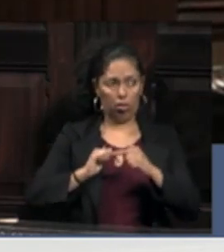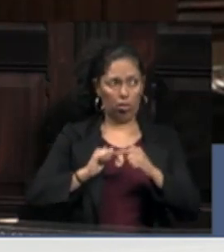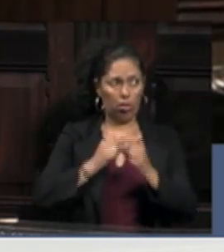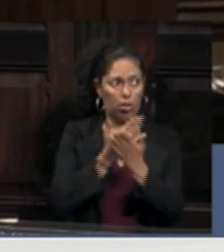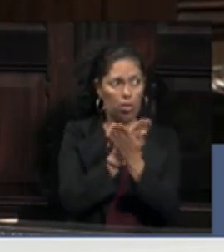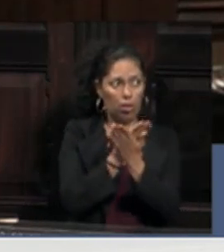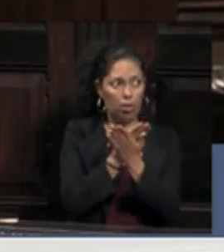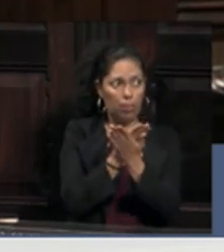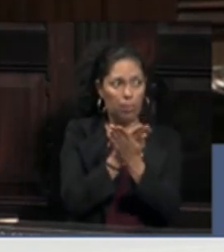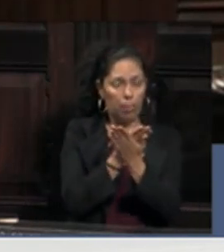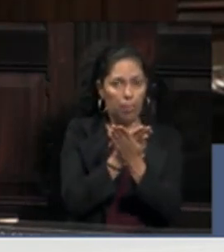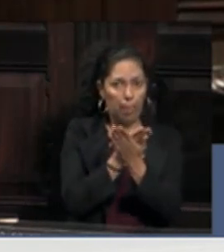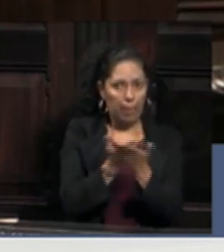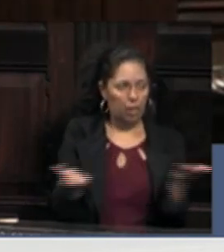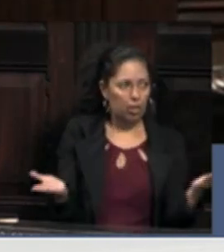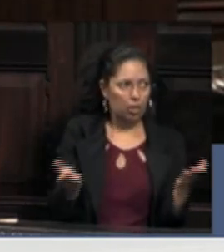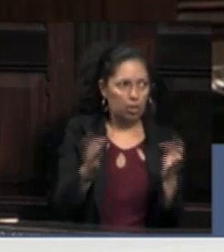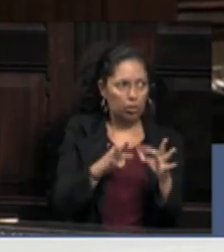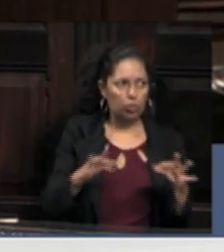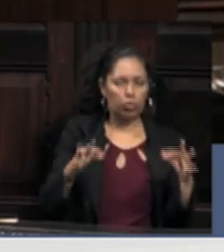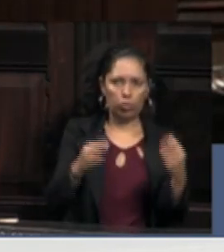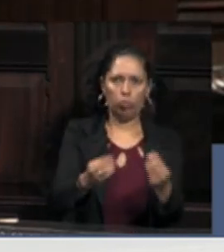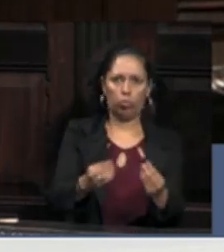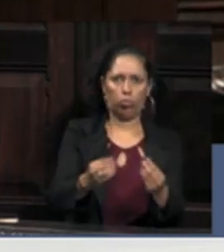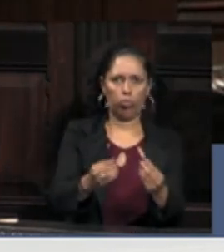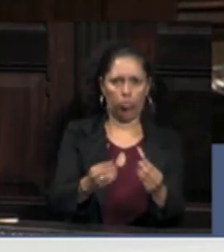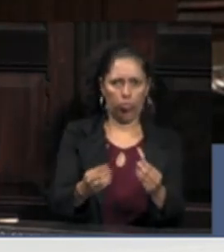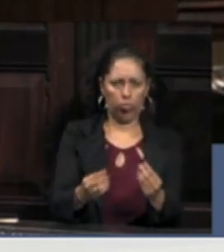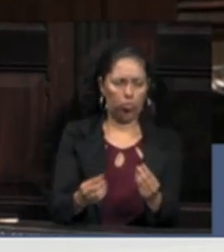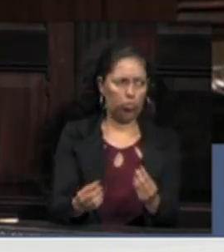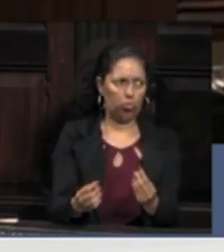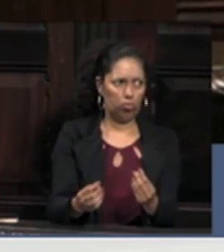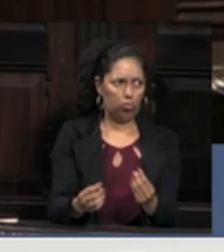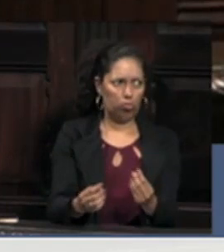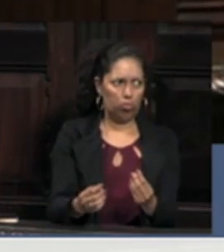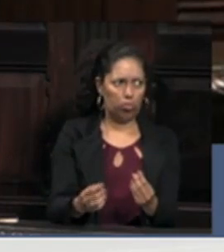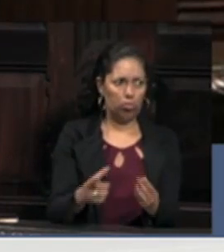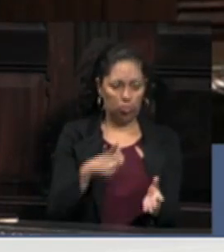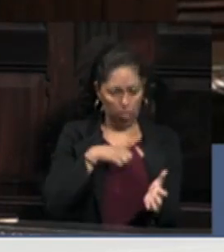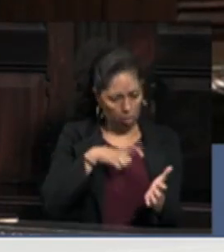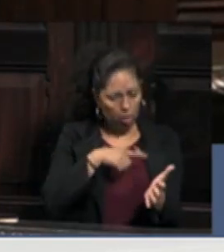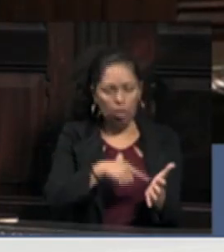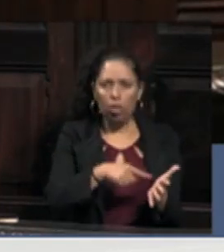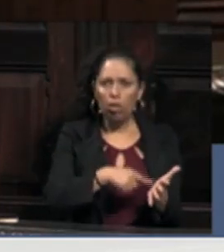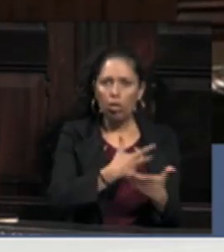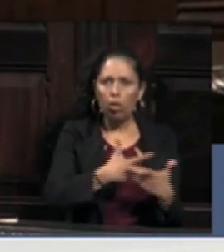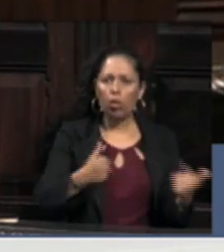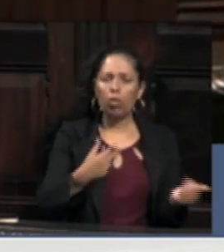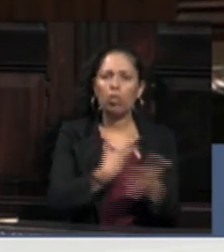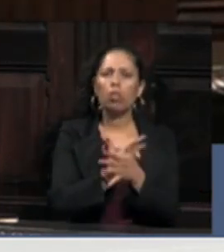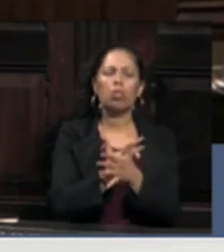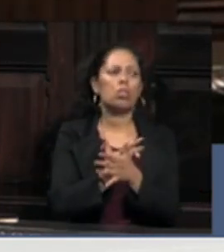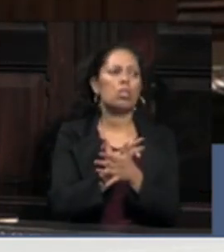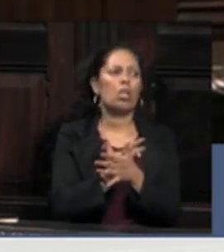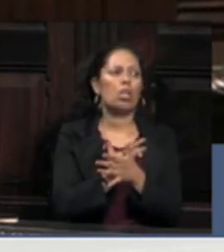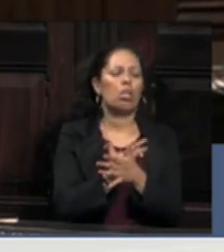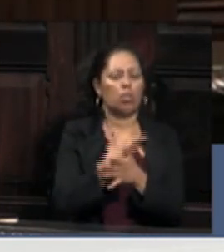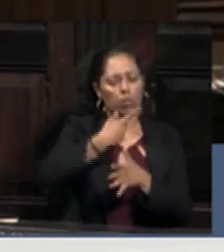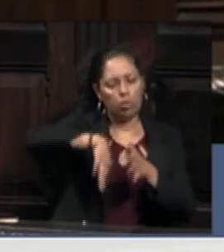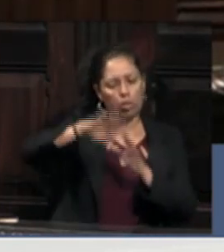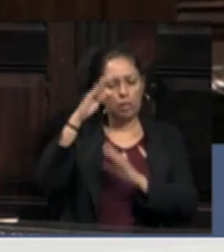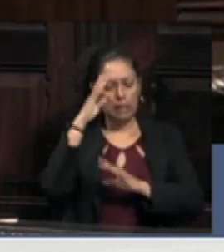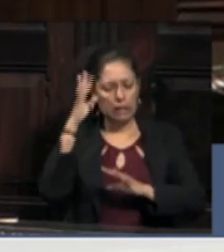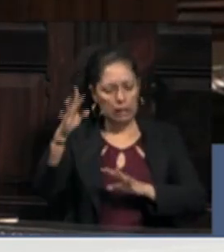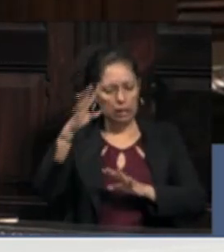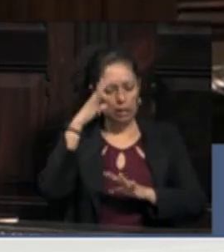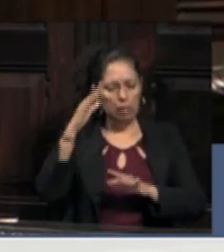que é o regime de trabalho. Ninguém perde o vínculo com o seu regime de trabalho, imagina. Então tem uma incorreção aqui que gera uma distorção, é preciso entender.